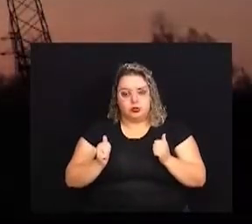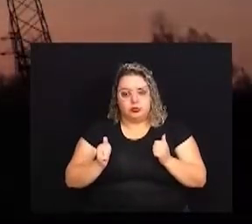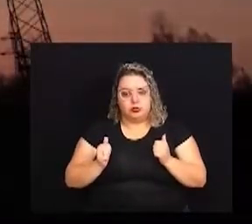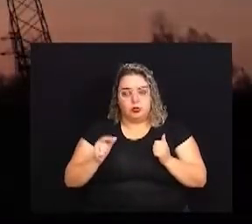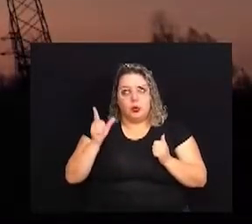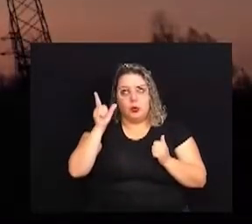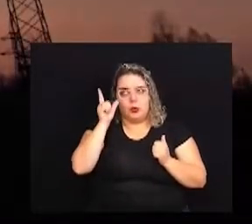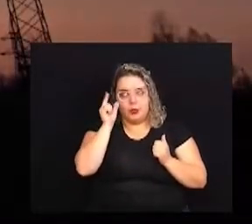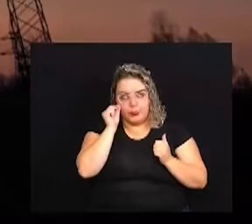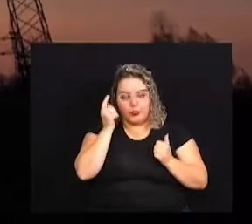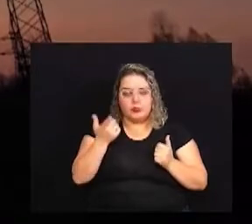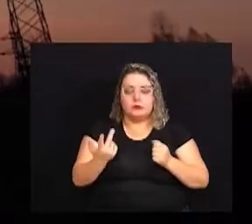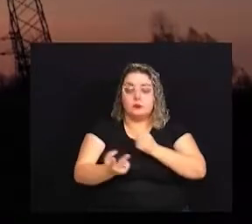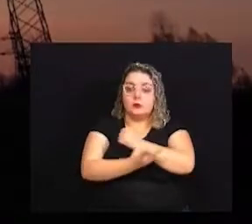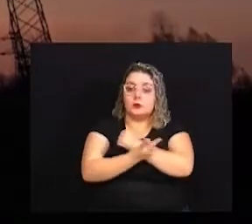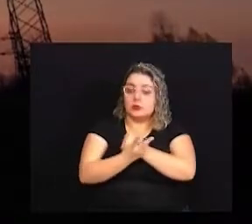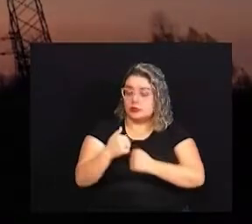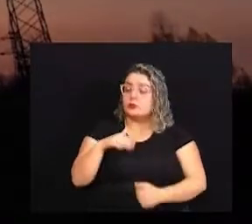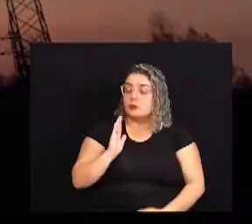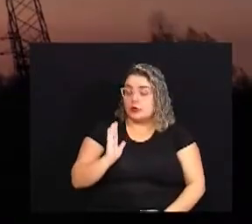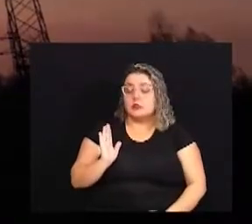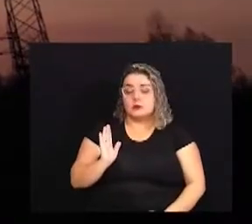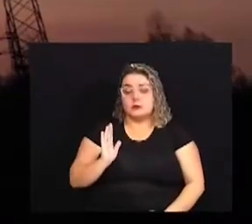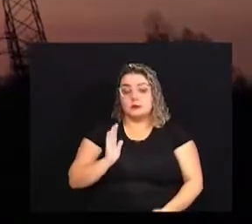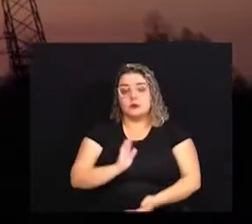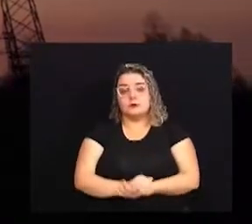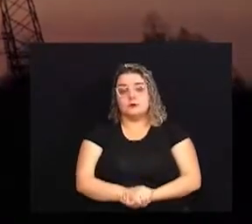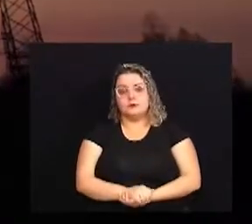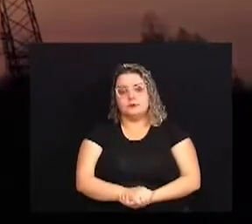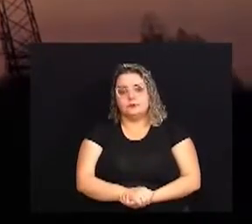mais protegido e você fica